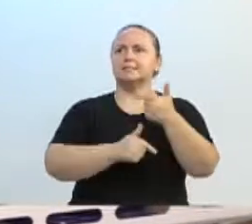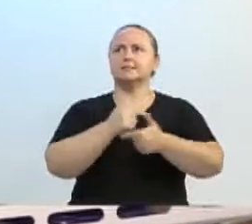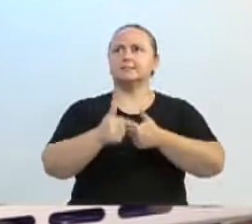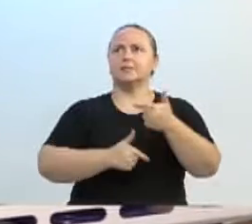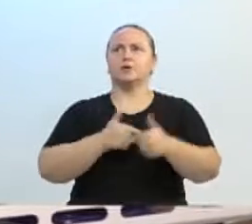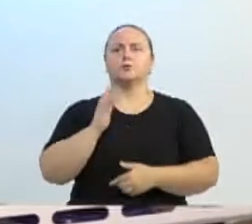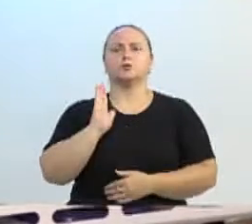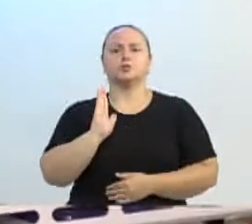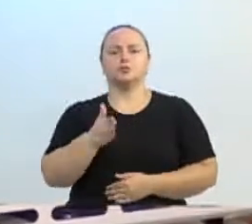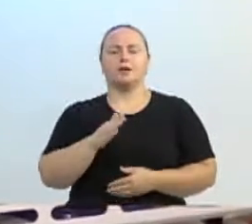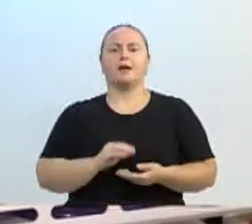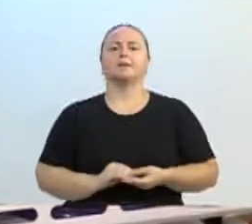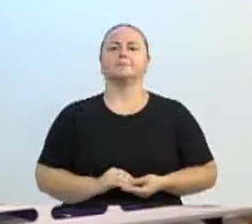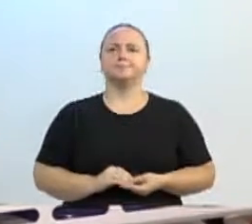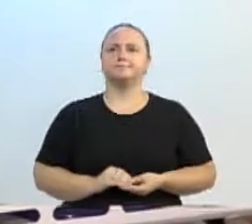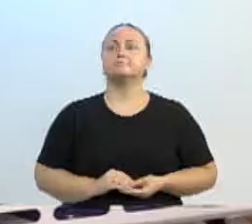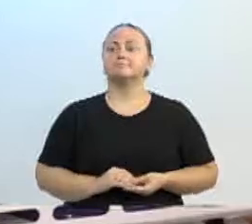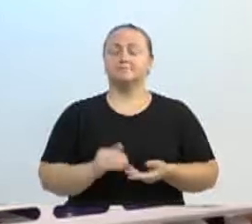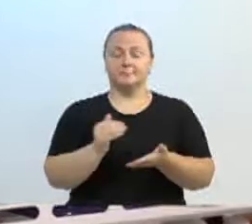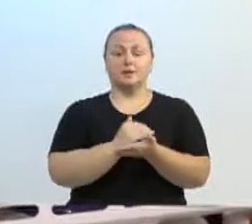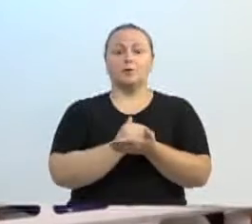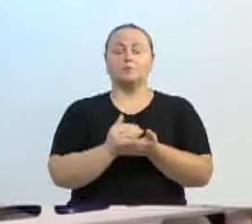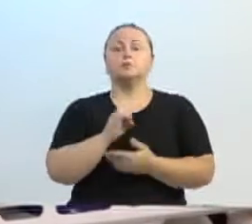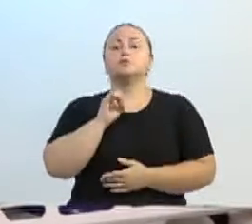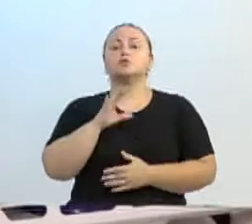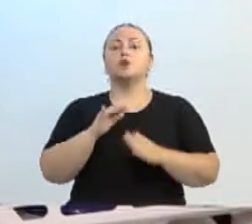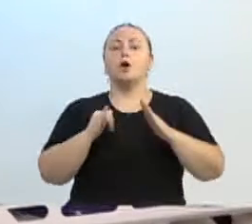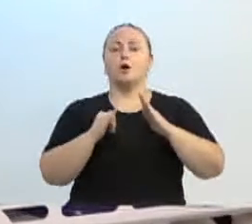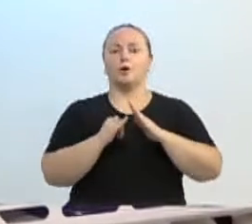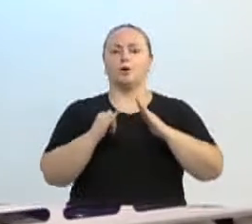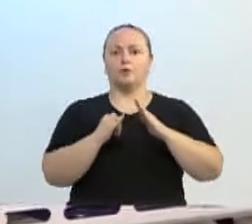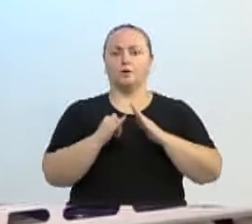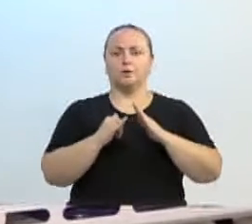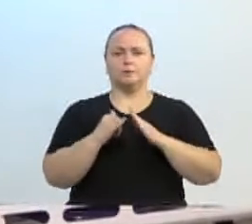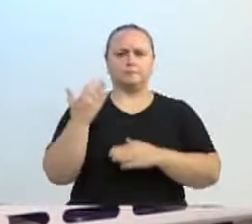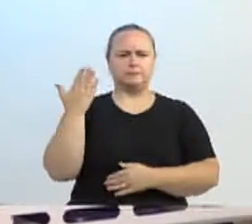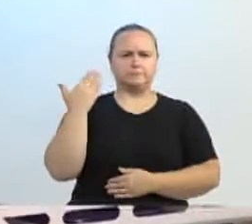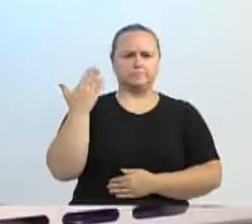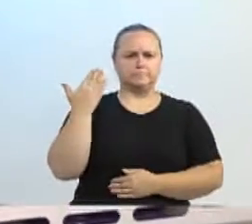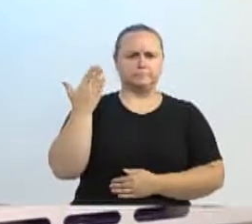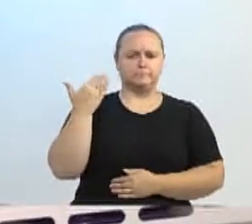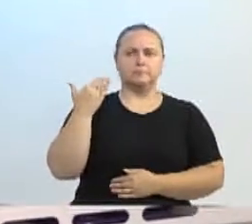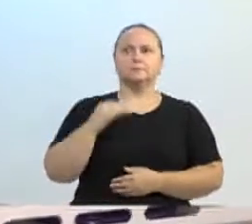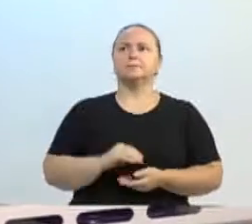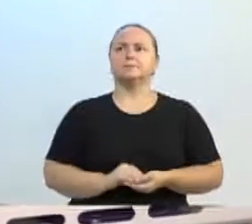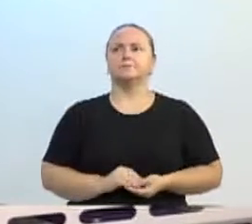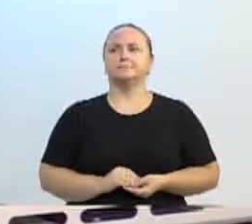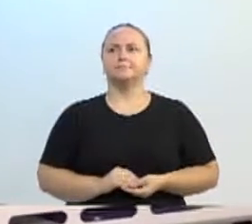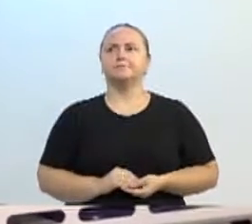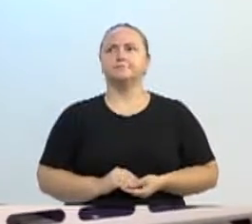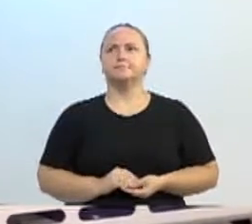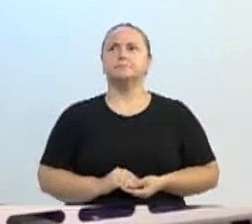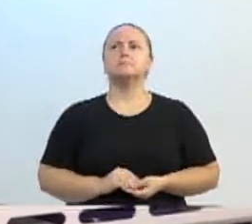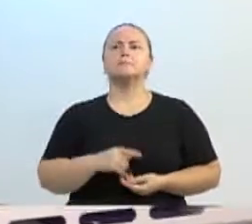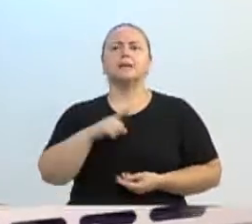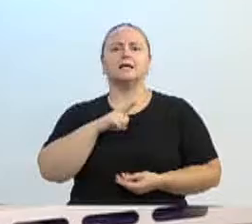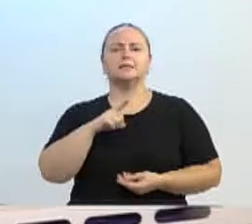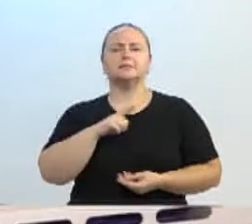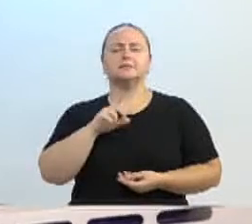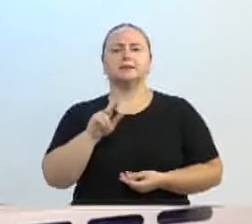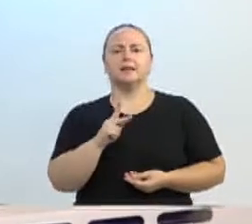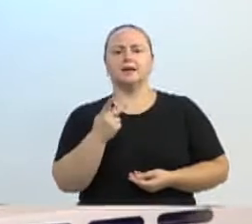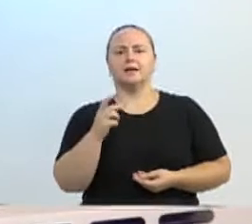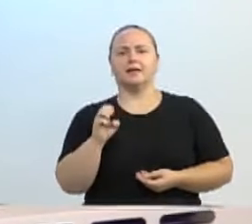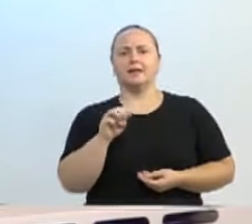25 anos atrás, só no segmento imobiliário, né? Só trabalhando com imobiliário. Era na época a Renner PPG e